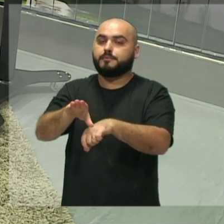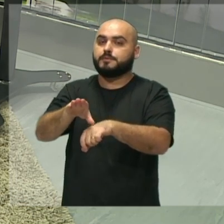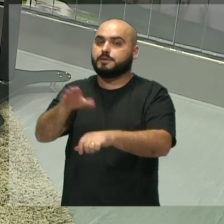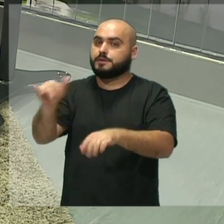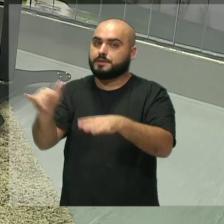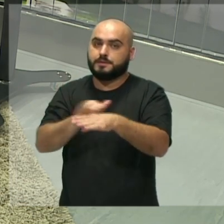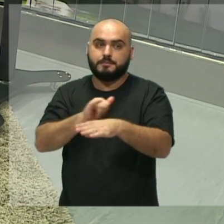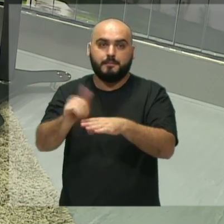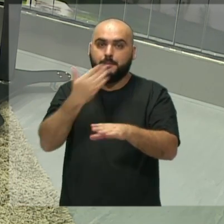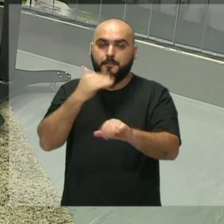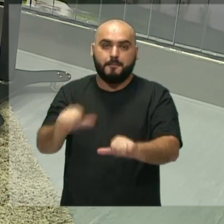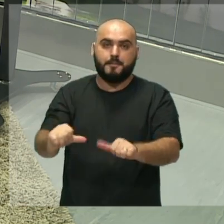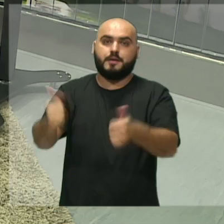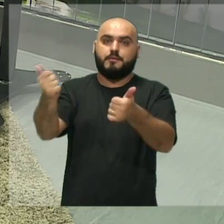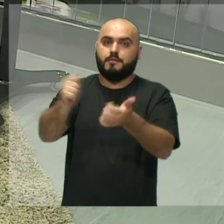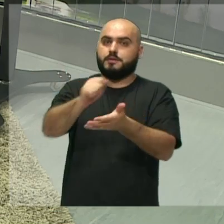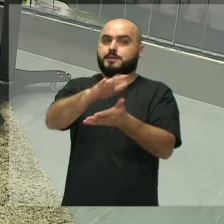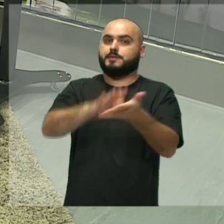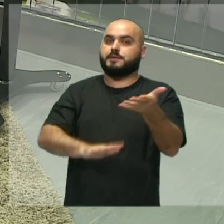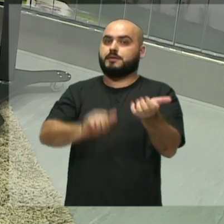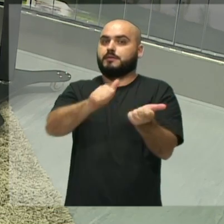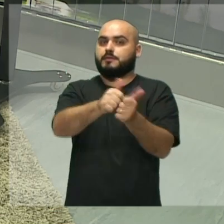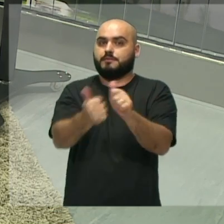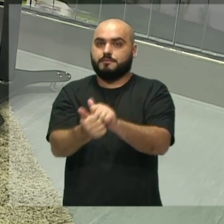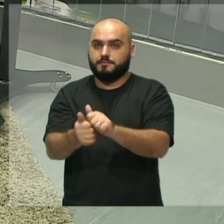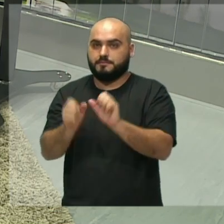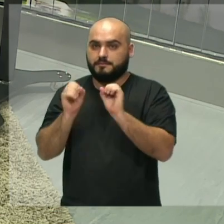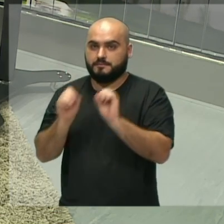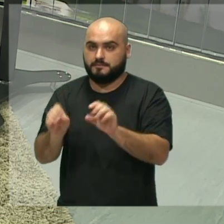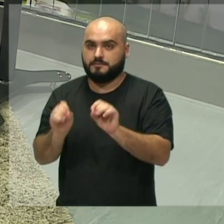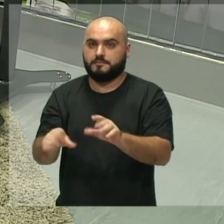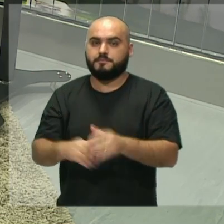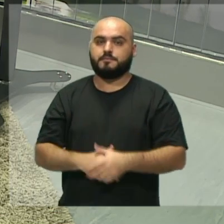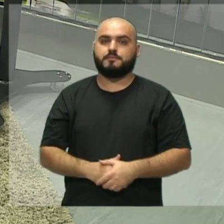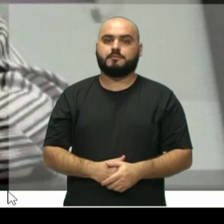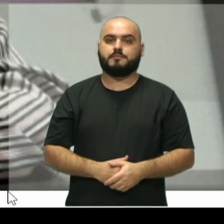de atividade adaptada para a educação.